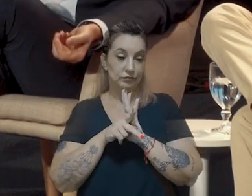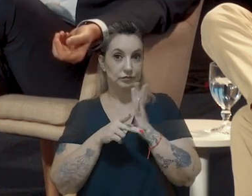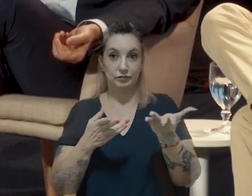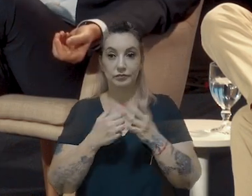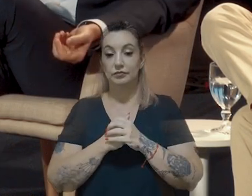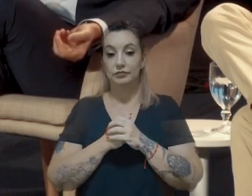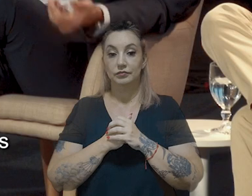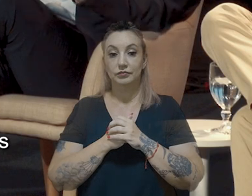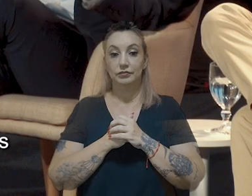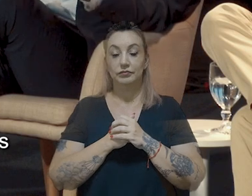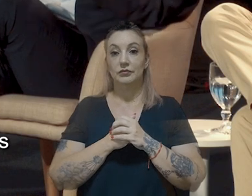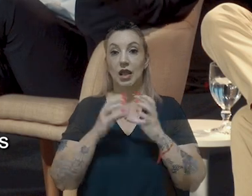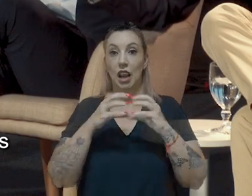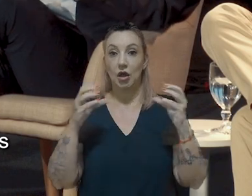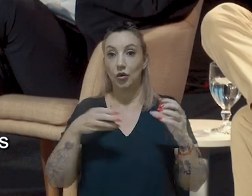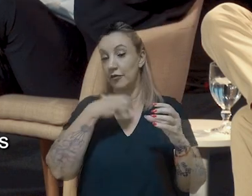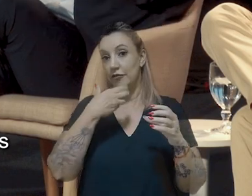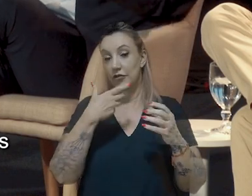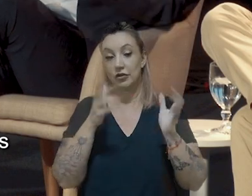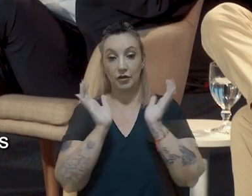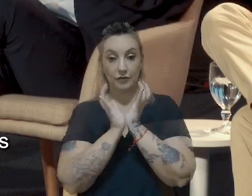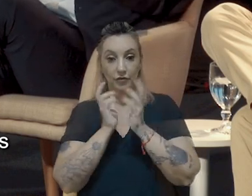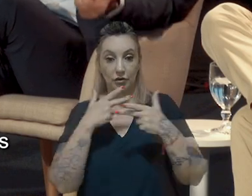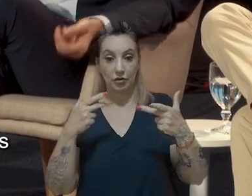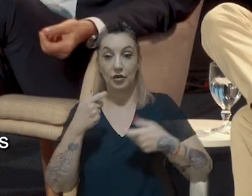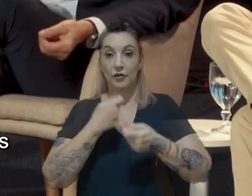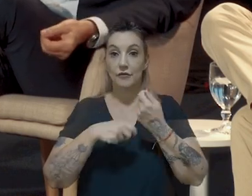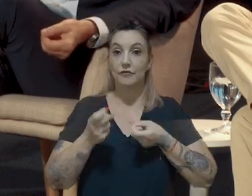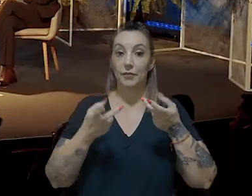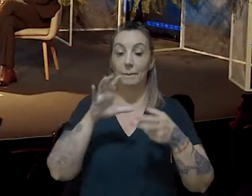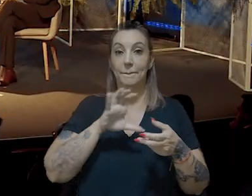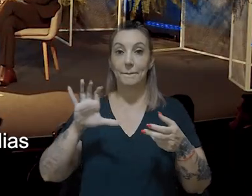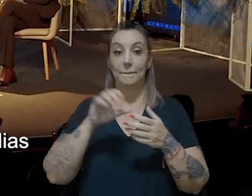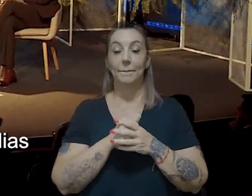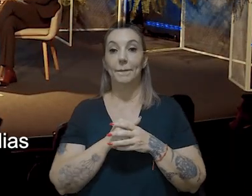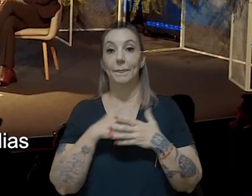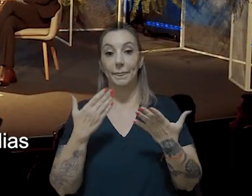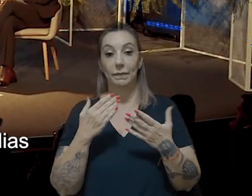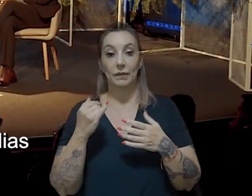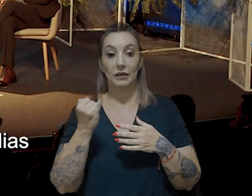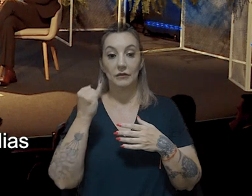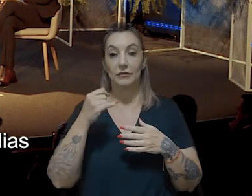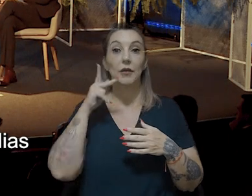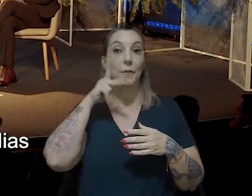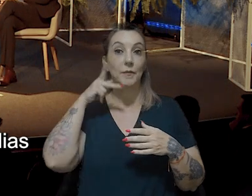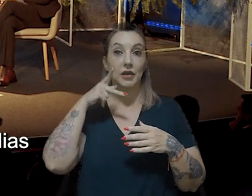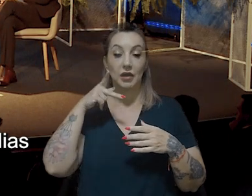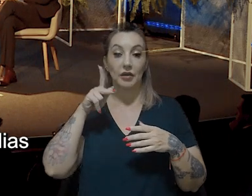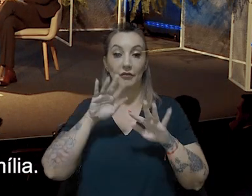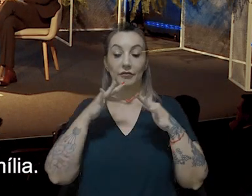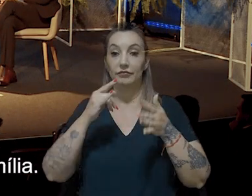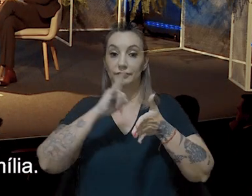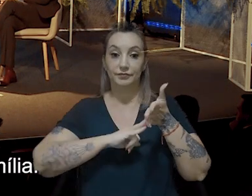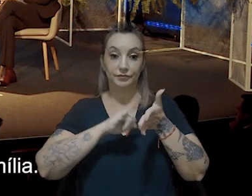eh seus seus legumes suas verduras até comercializam na região no Piauí por exemplo tinham famílias que não tinham